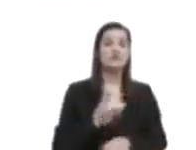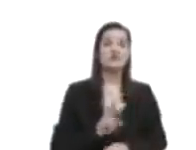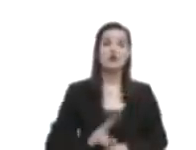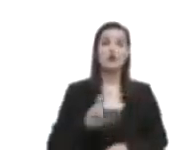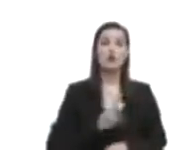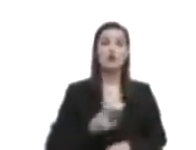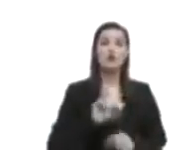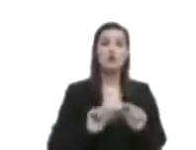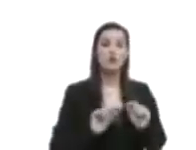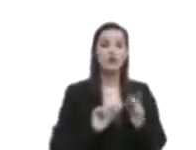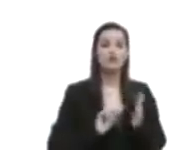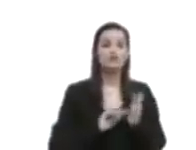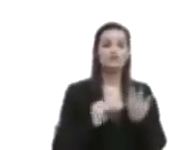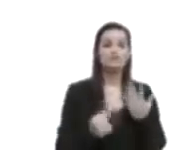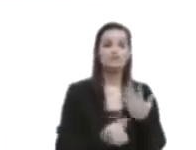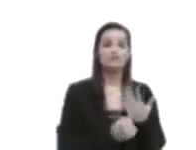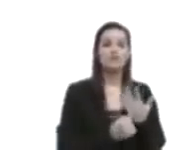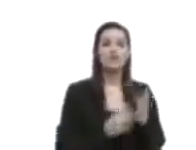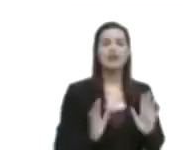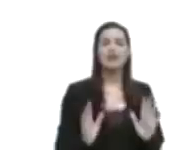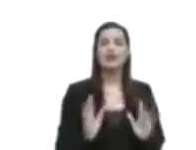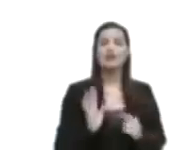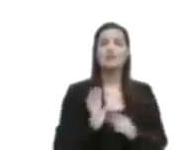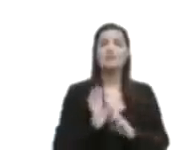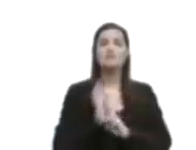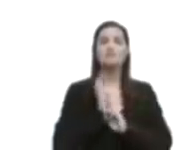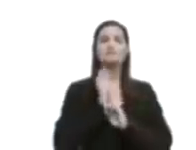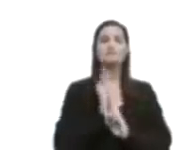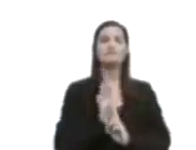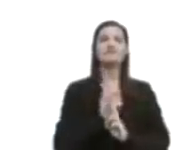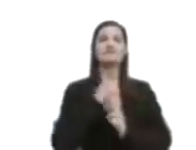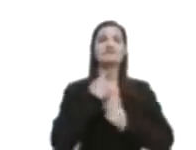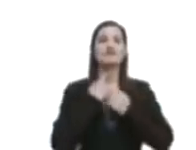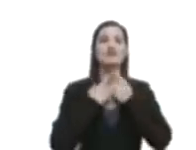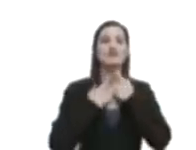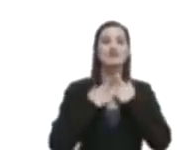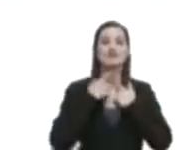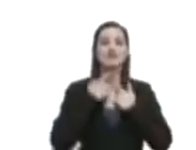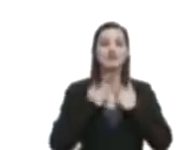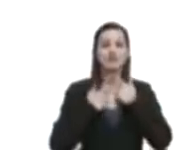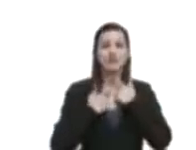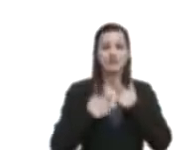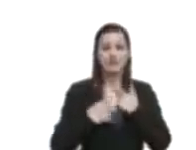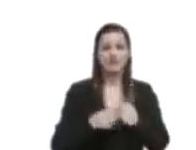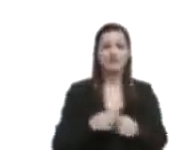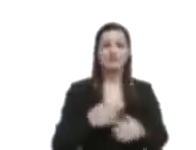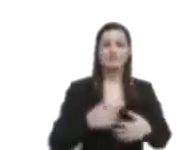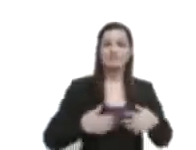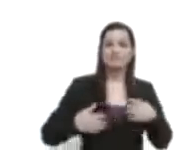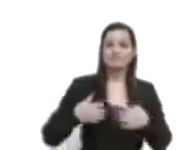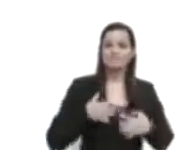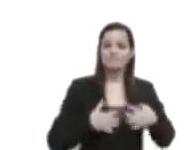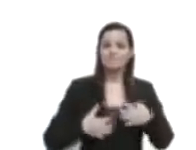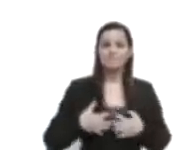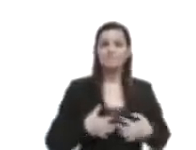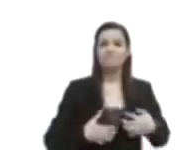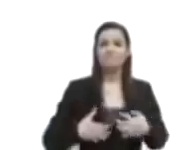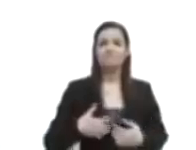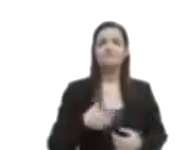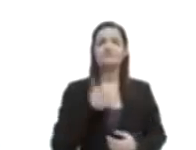de linguagem para representar desejo, anseio,